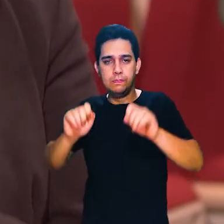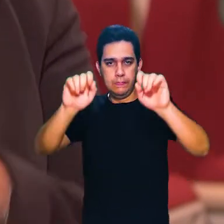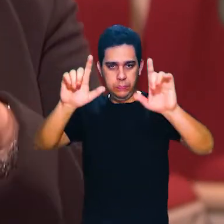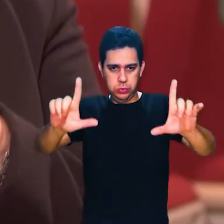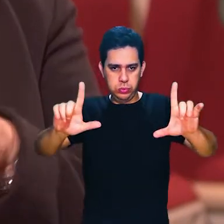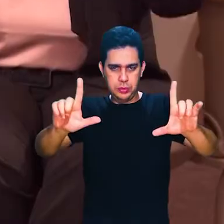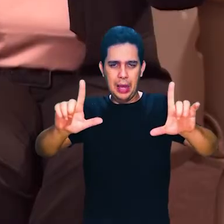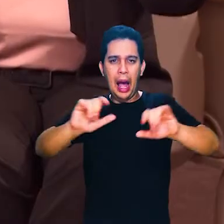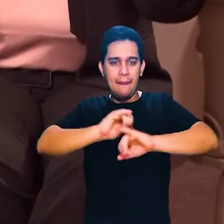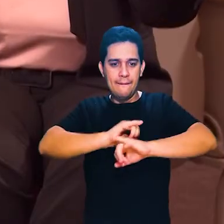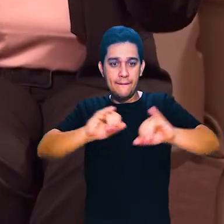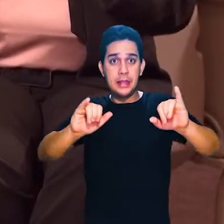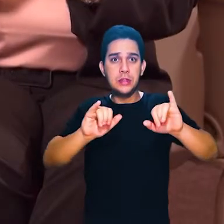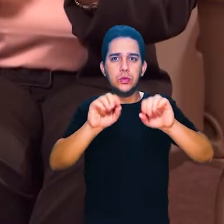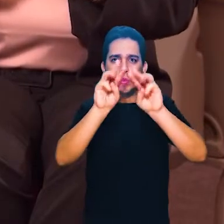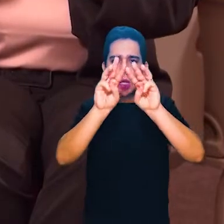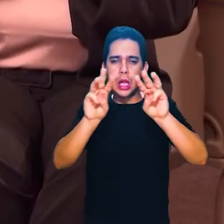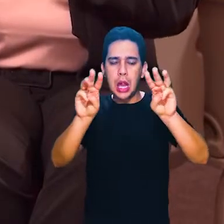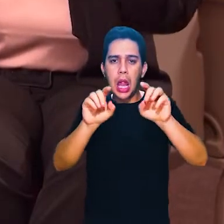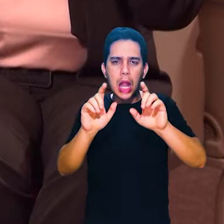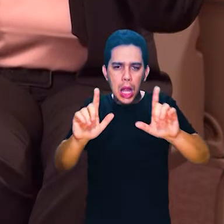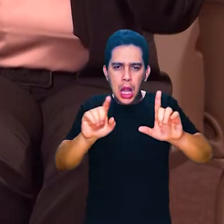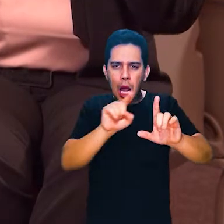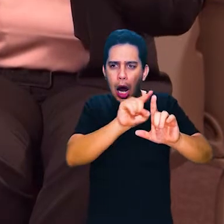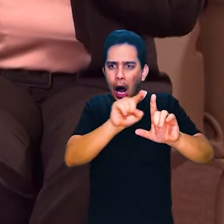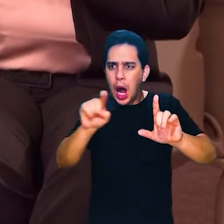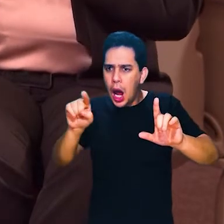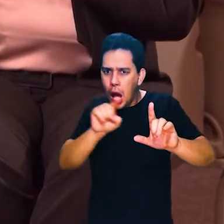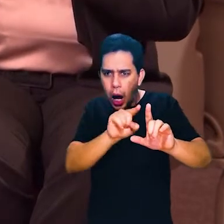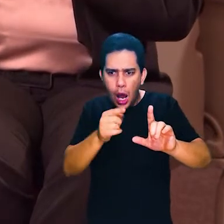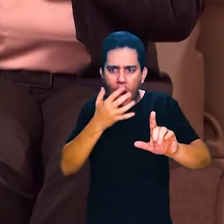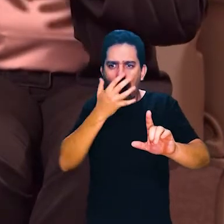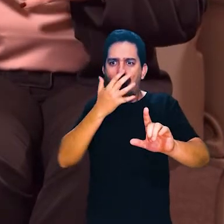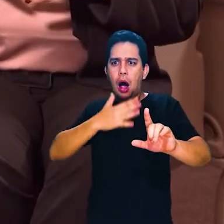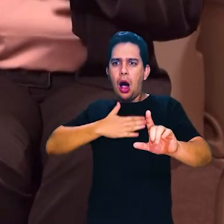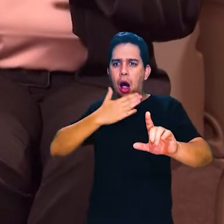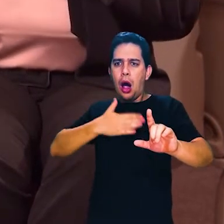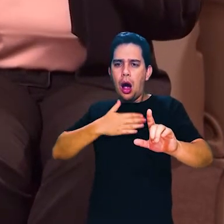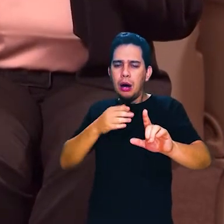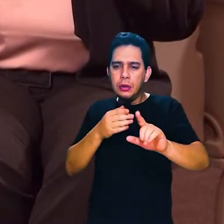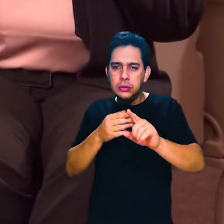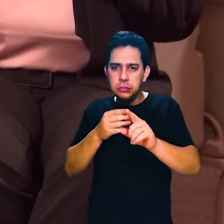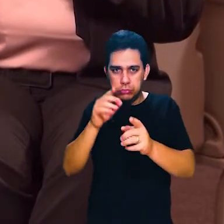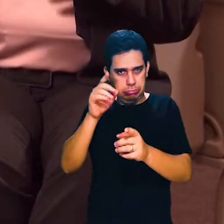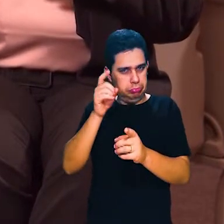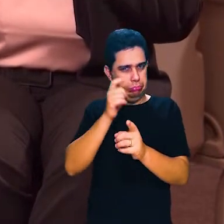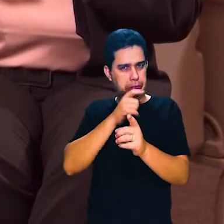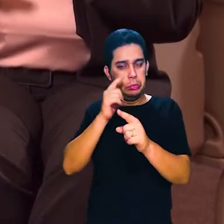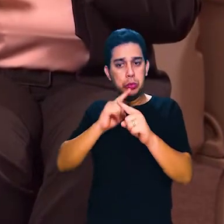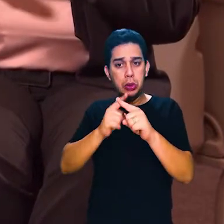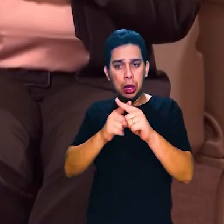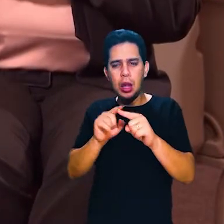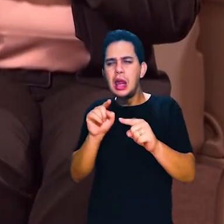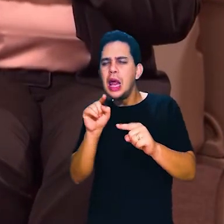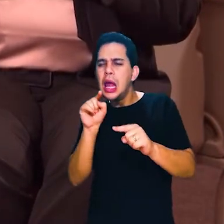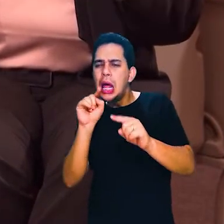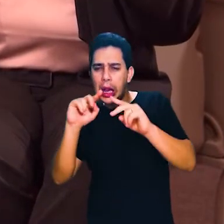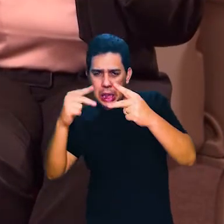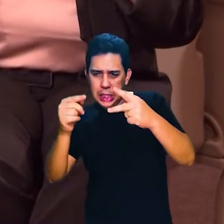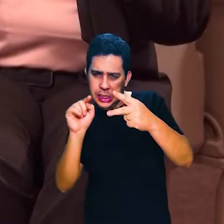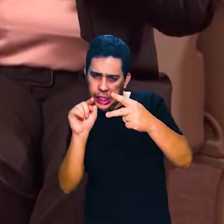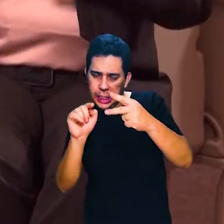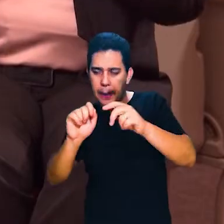e olhe outras notícias desse suposto site. Porque existem notícias, às vezes,